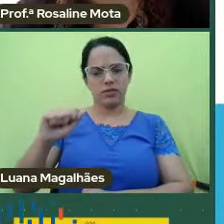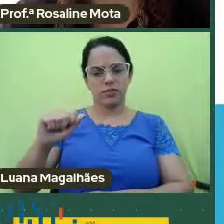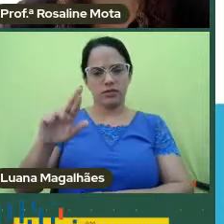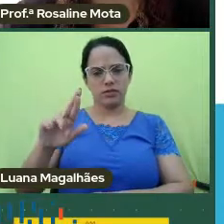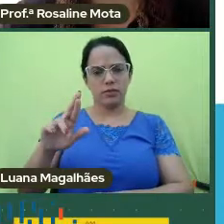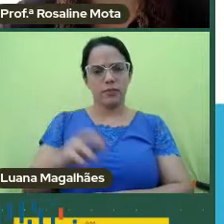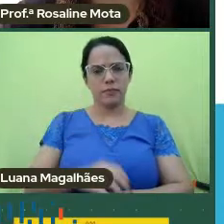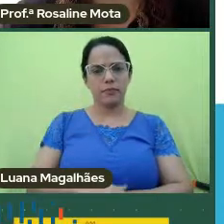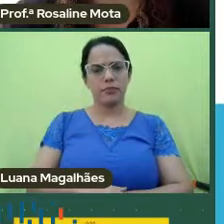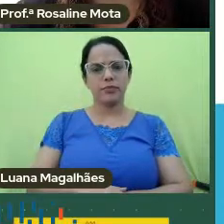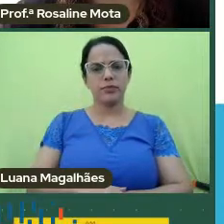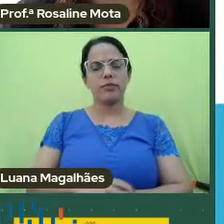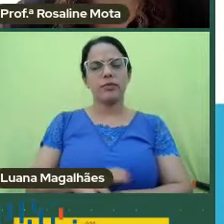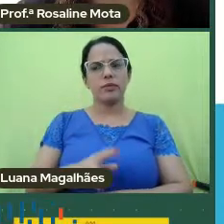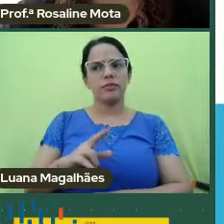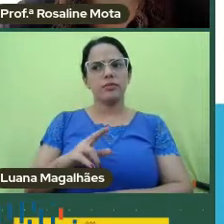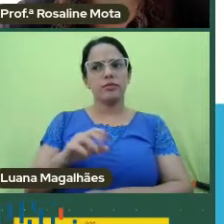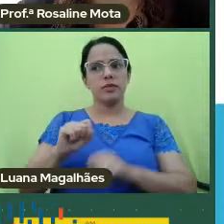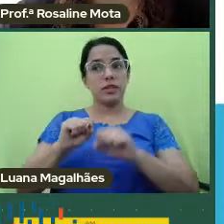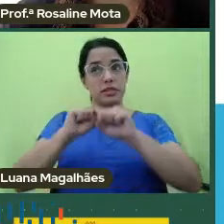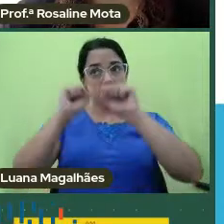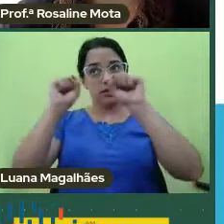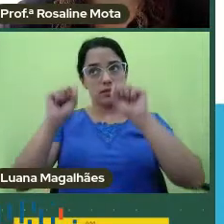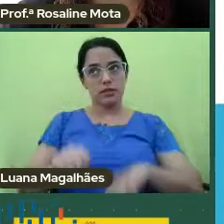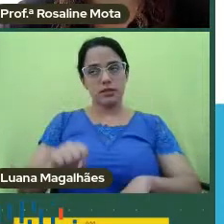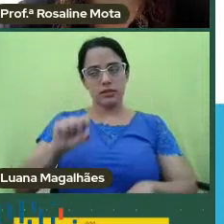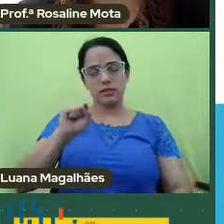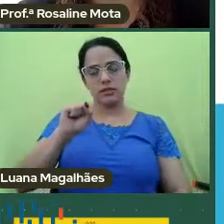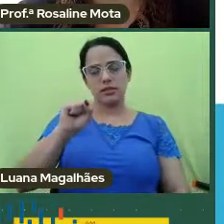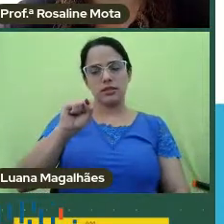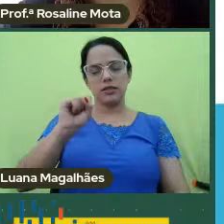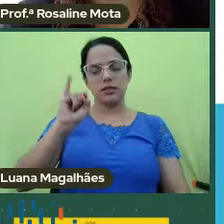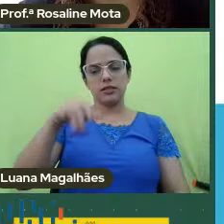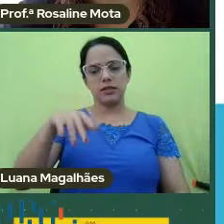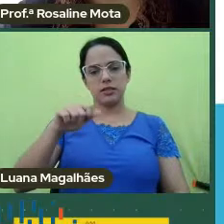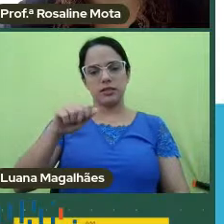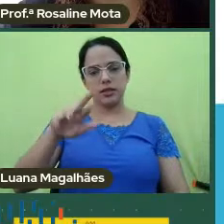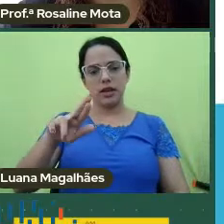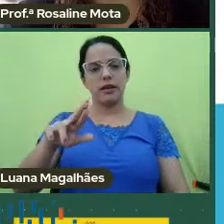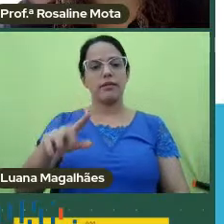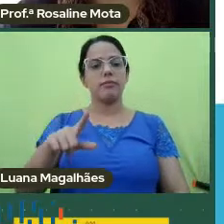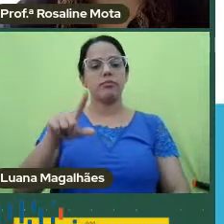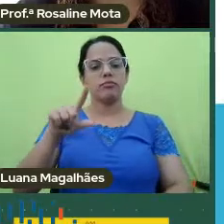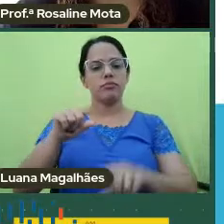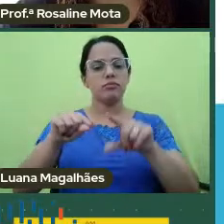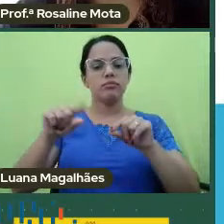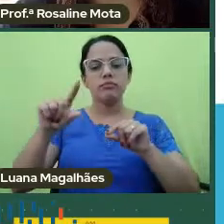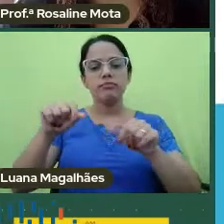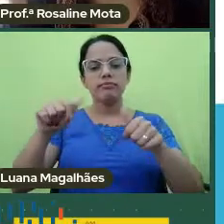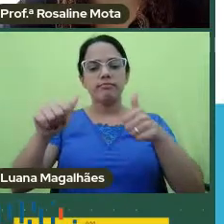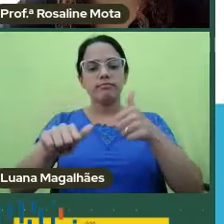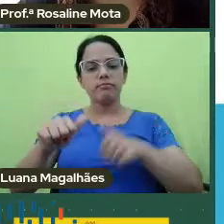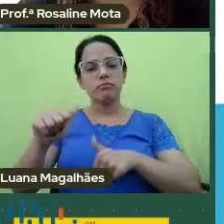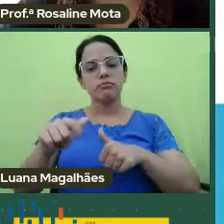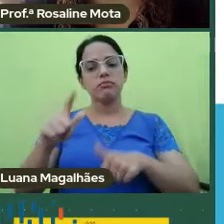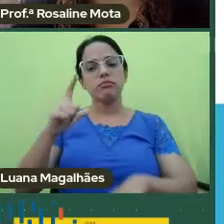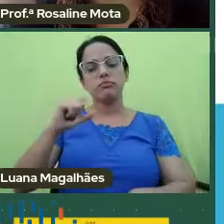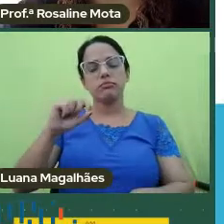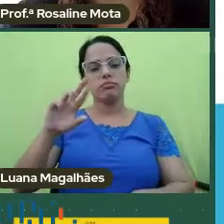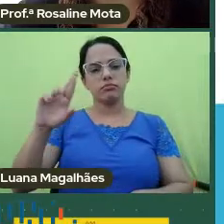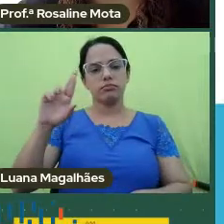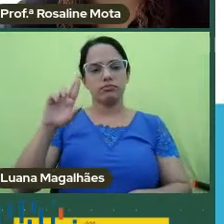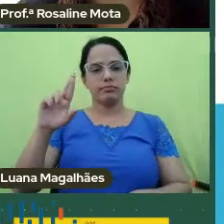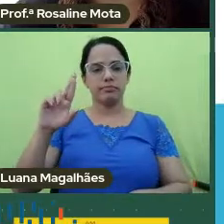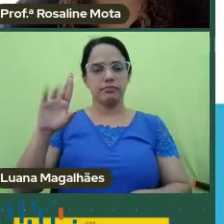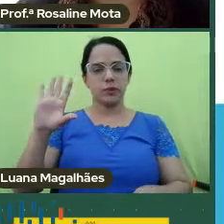Sistema Nacional de Arquivos, ocorrerá depois de concluído o processo de avaliação e seleção conduzido pelas